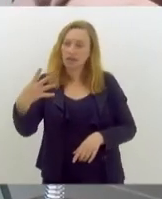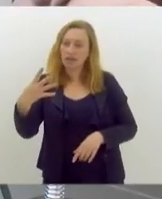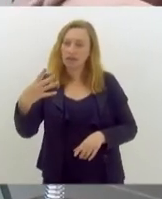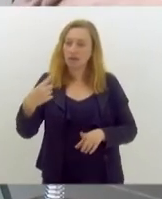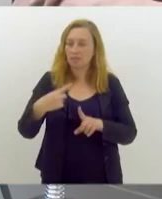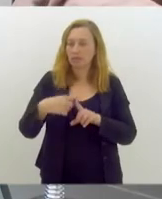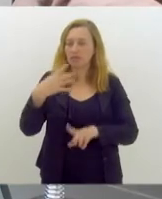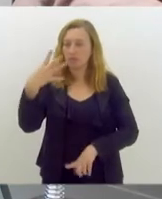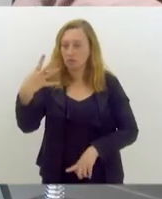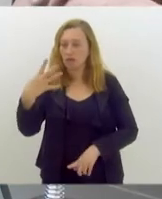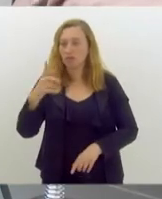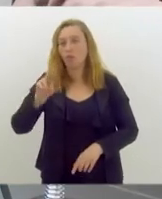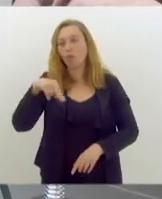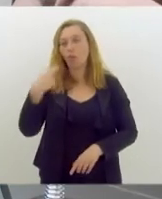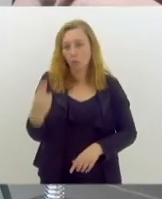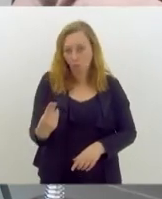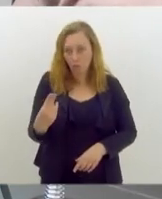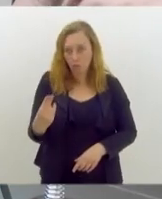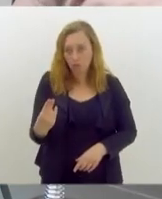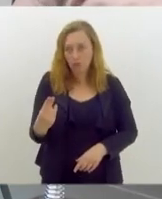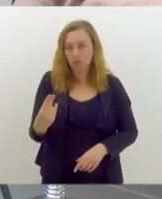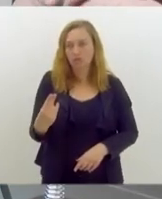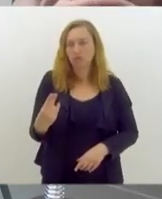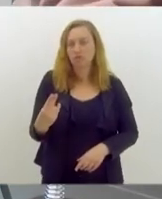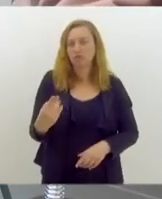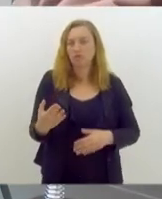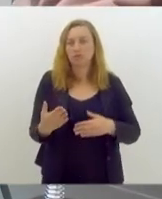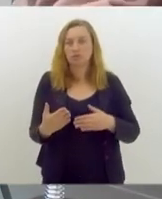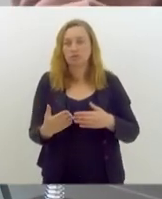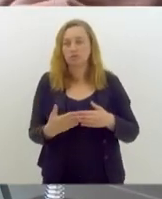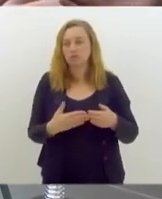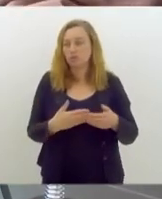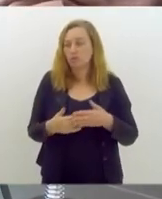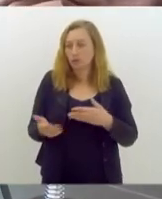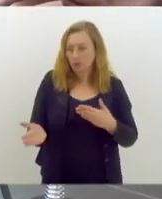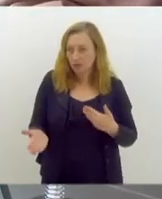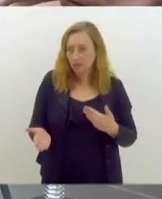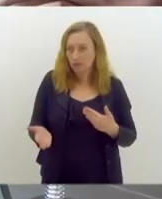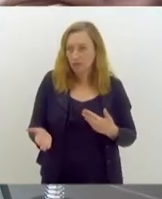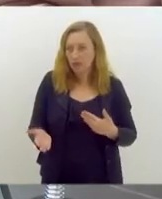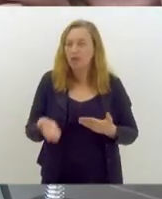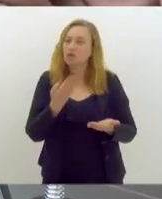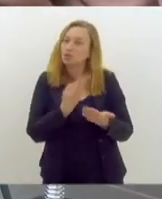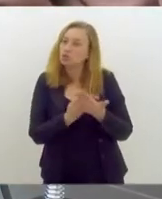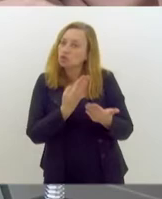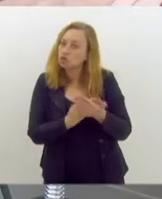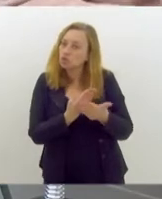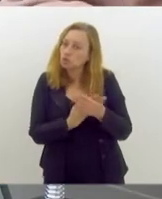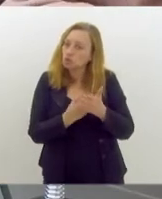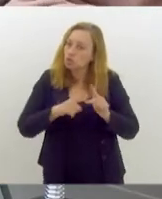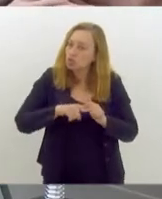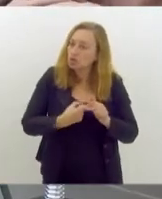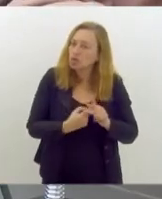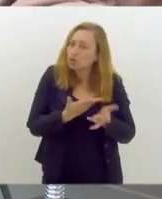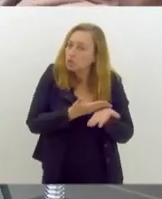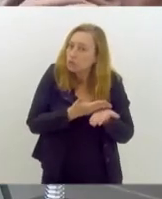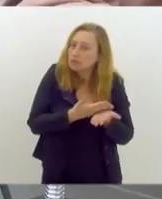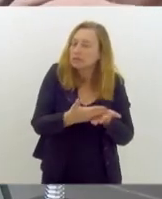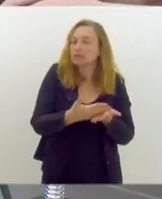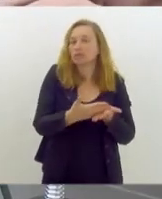ou taxa SELIC o que for menor e tivéssemos tudo reajustado desde o início